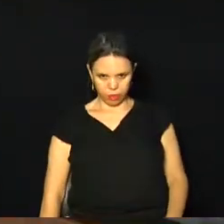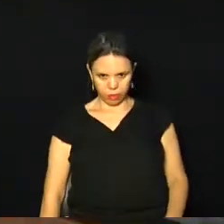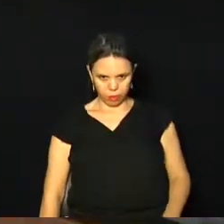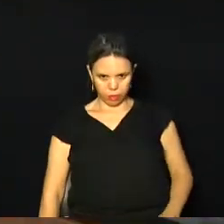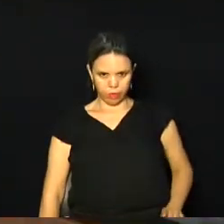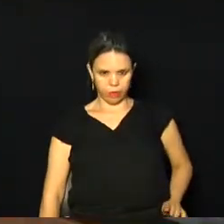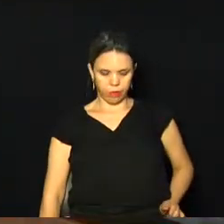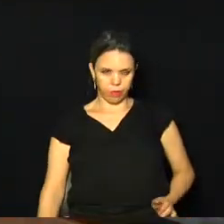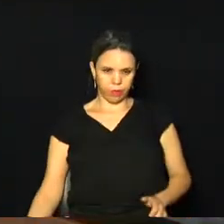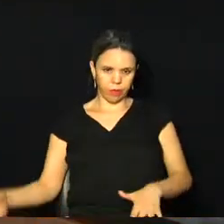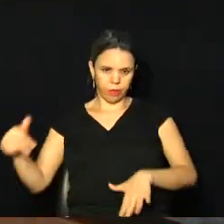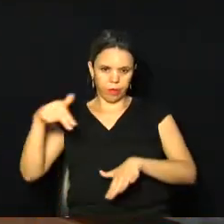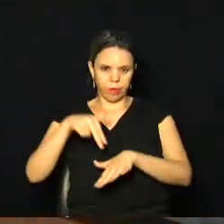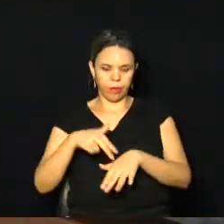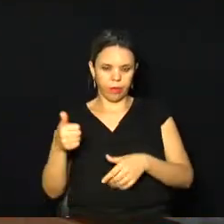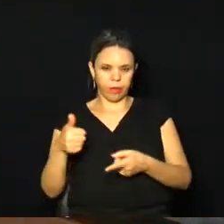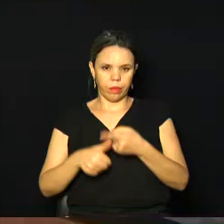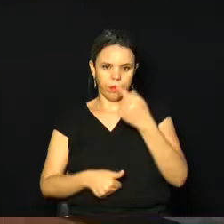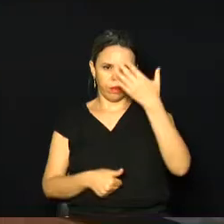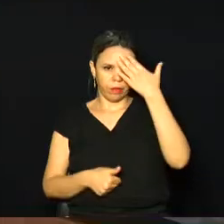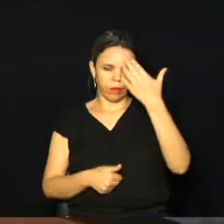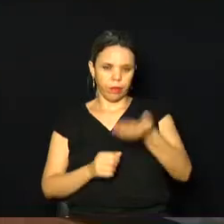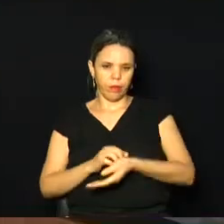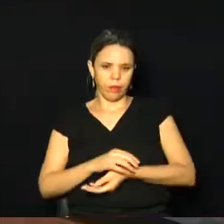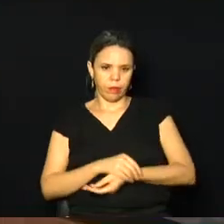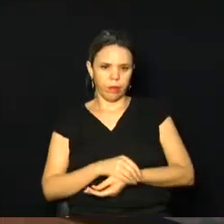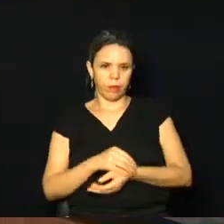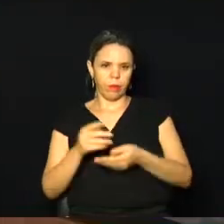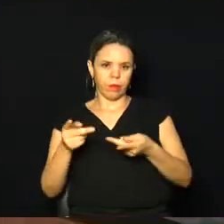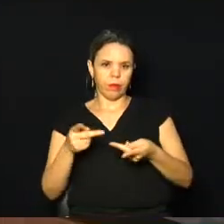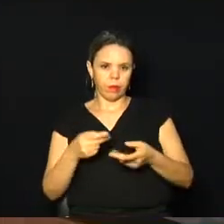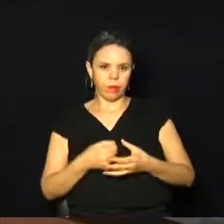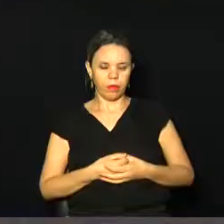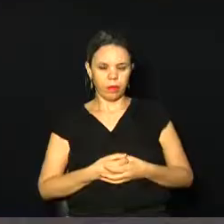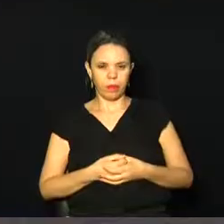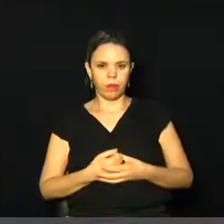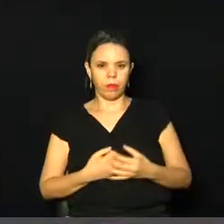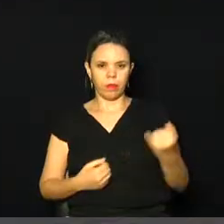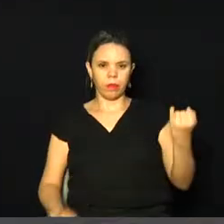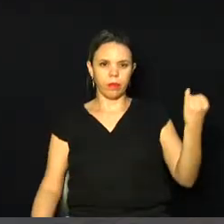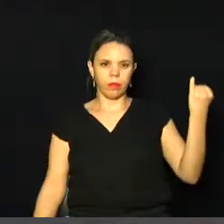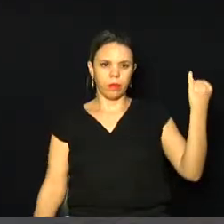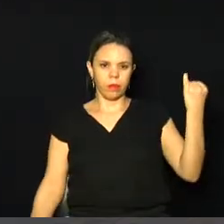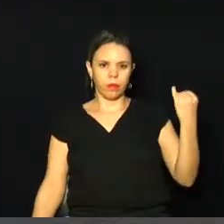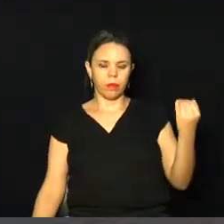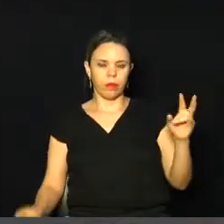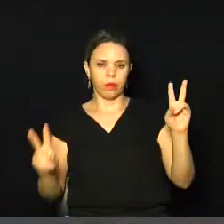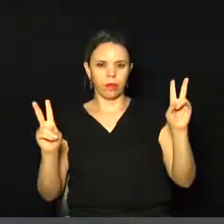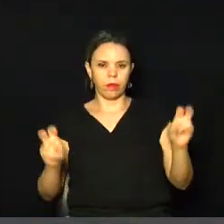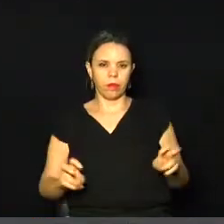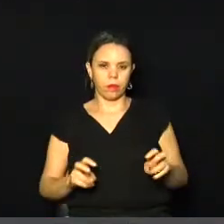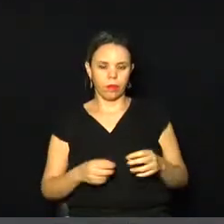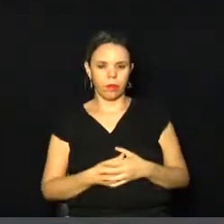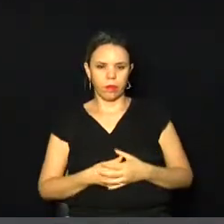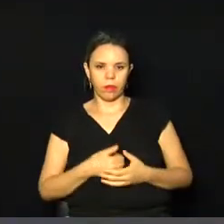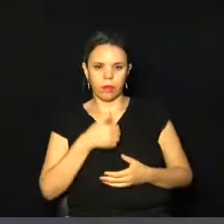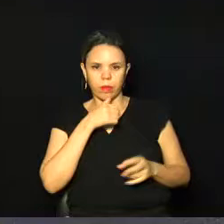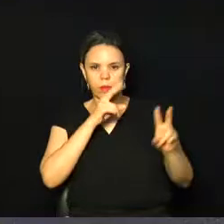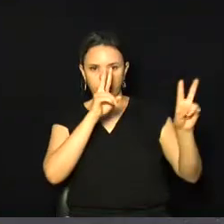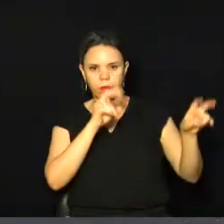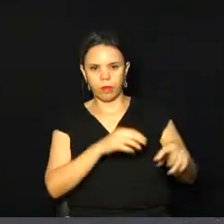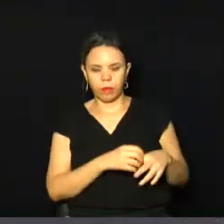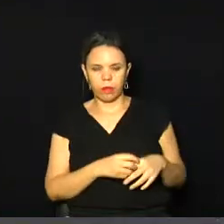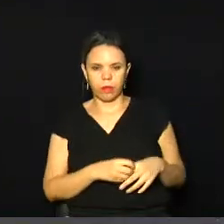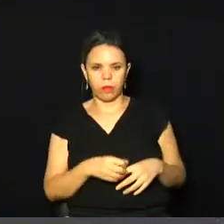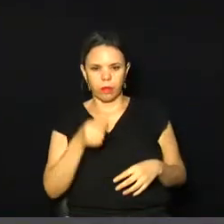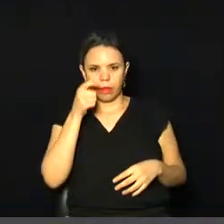Eu venho, primeiramente, agradecer o convite, né? Porque é muito importante esse assunto. Infelizmente, é um tema que a gente